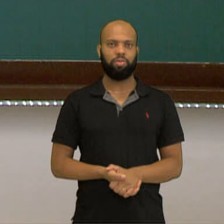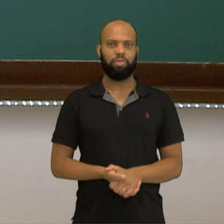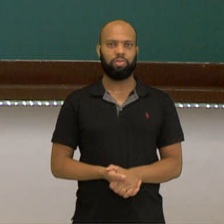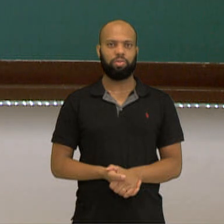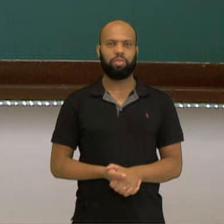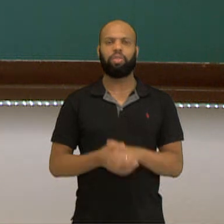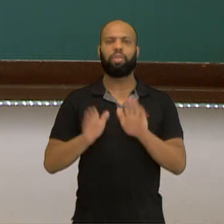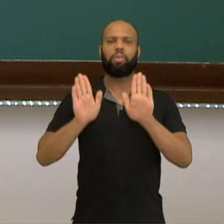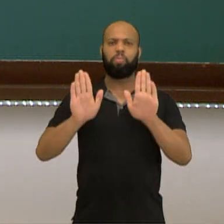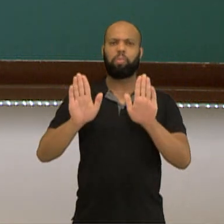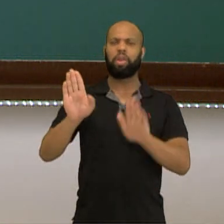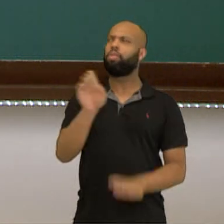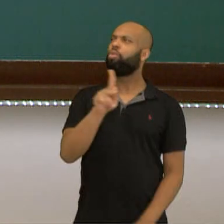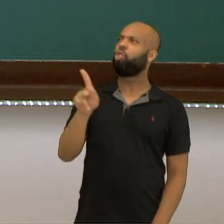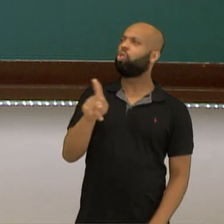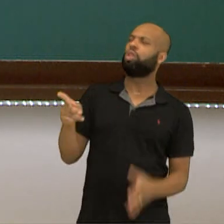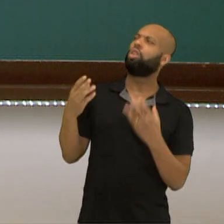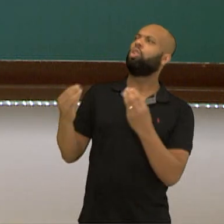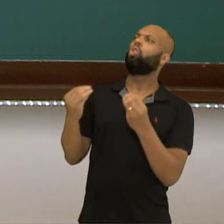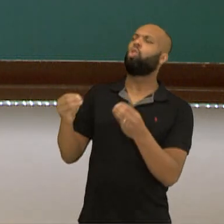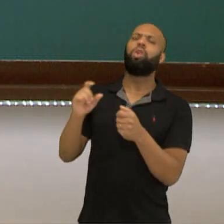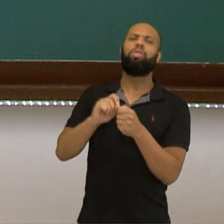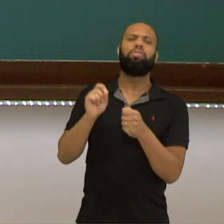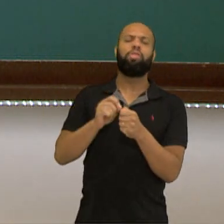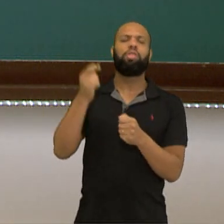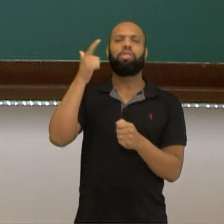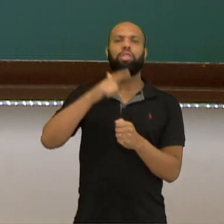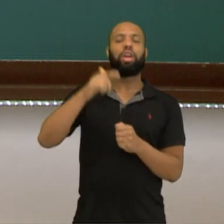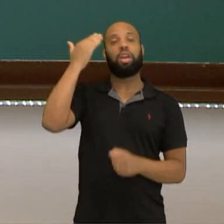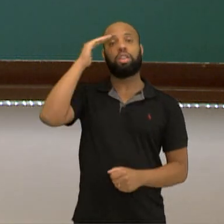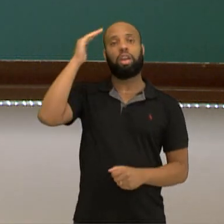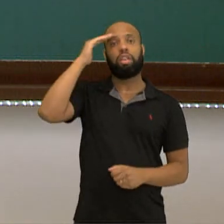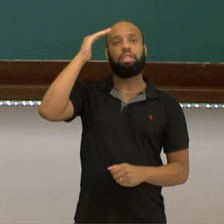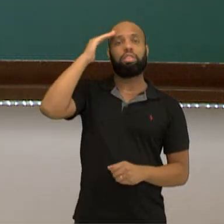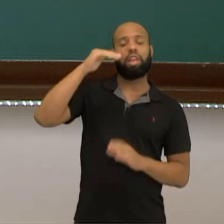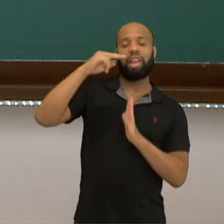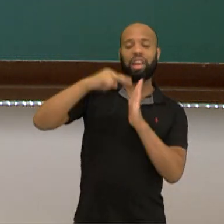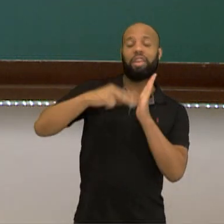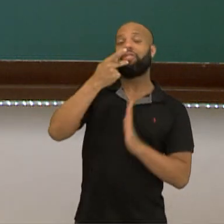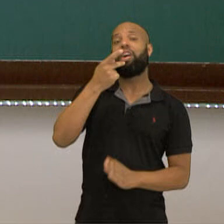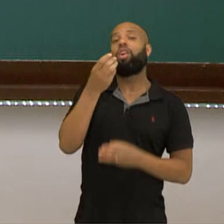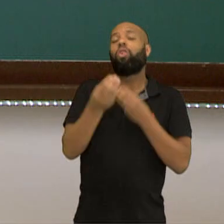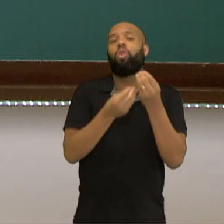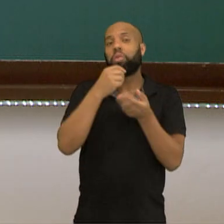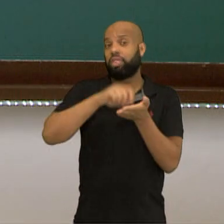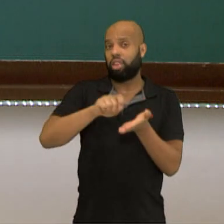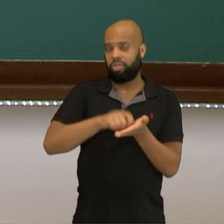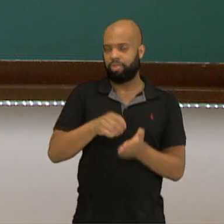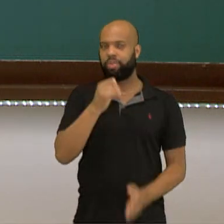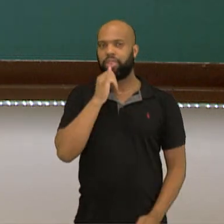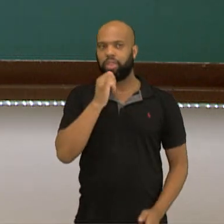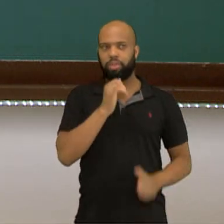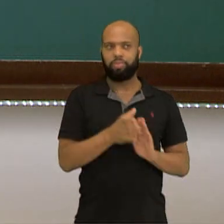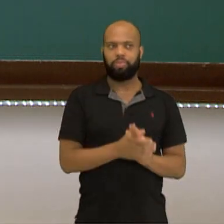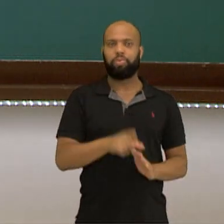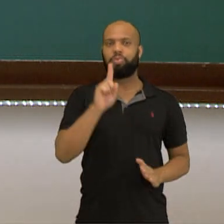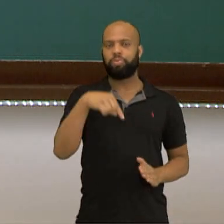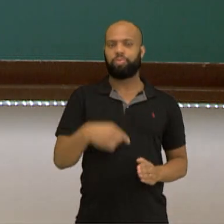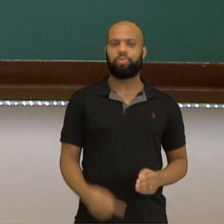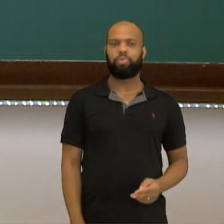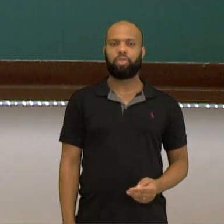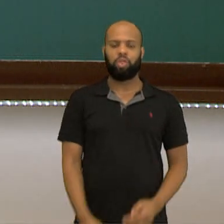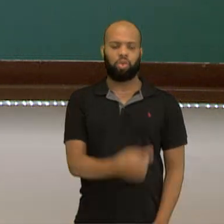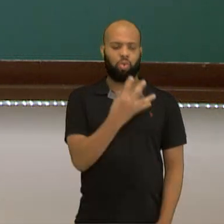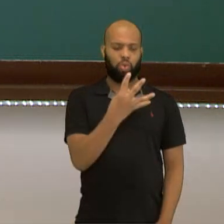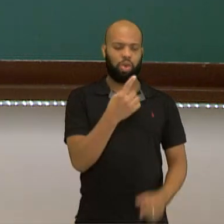Mas professora, como que eu faço a leitura disso tudo? Porque eu sei que, por exemplo, se eu falo assim, 4